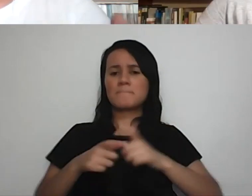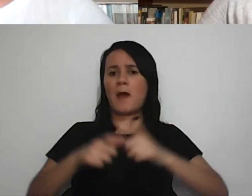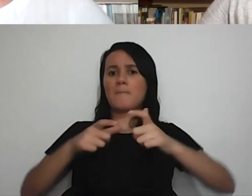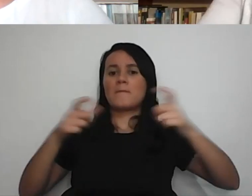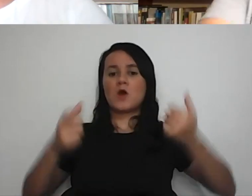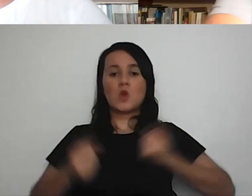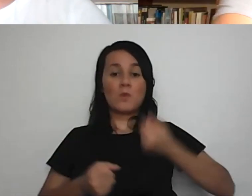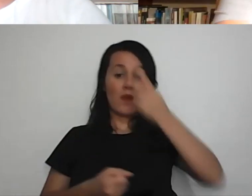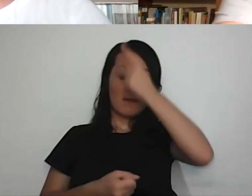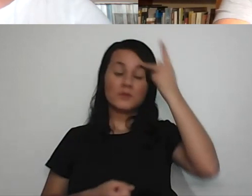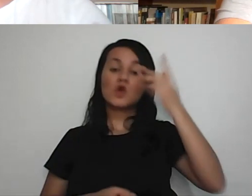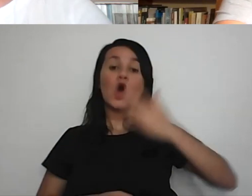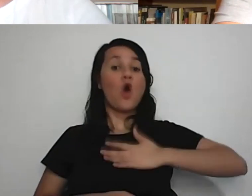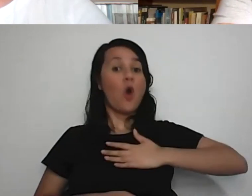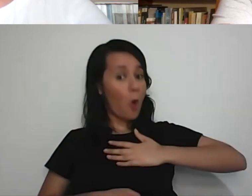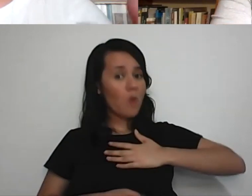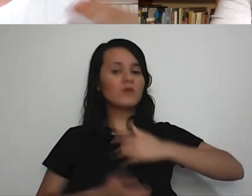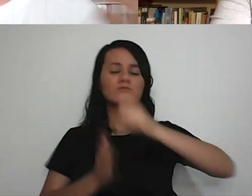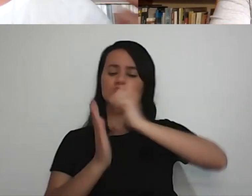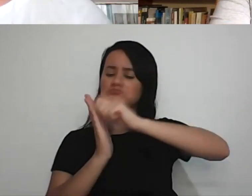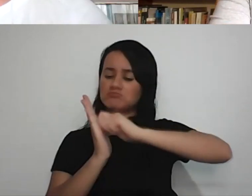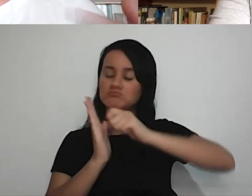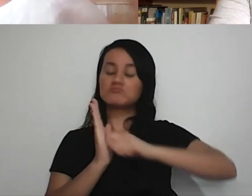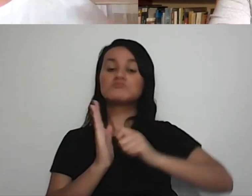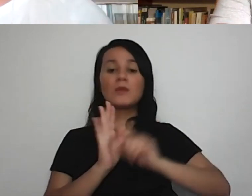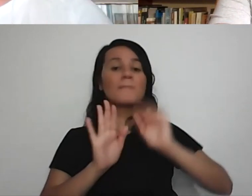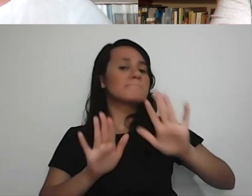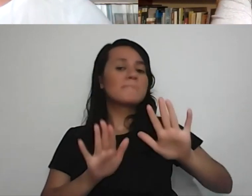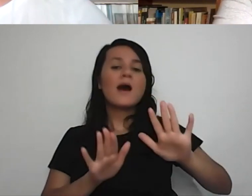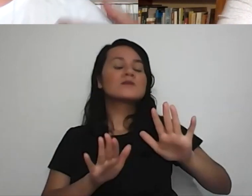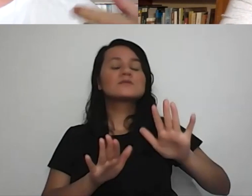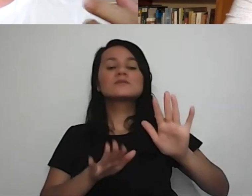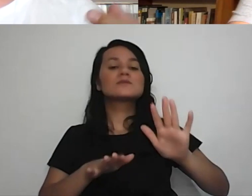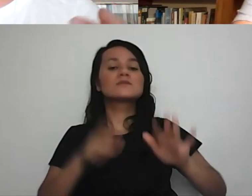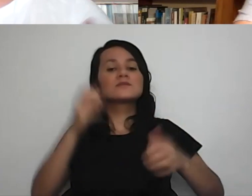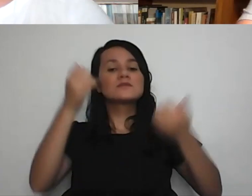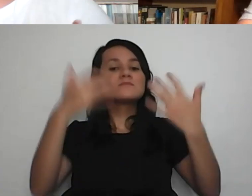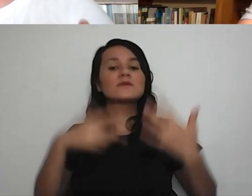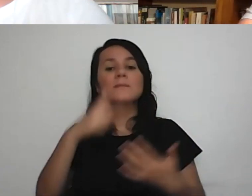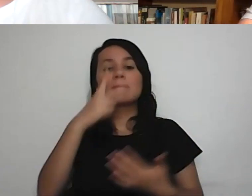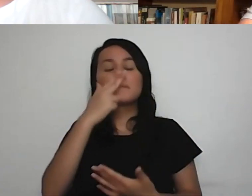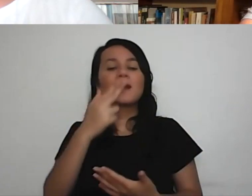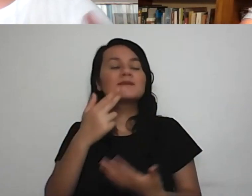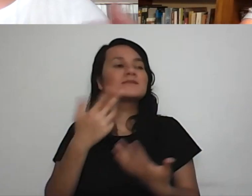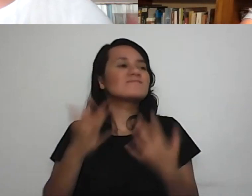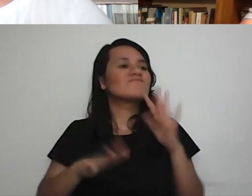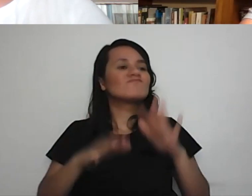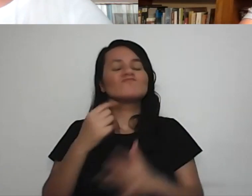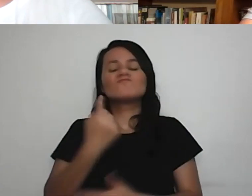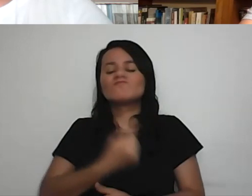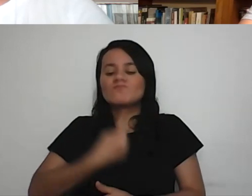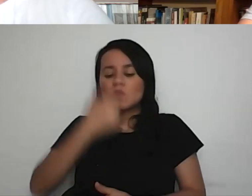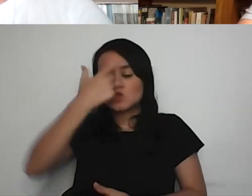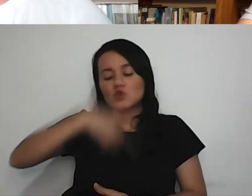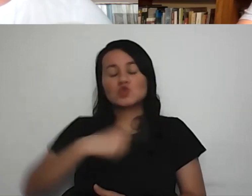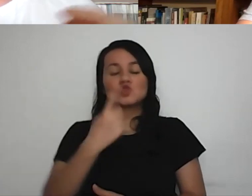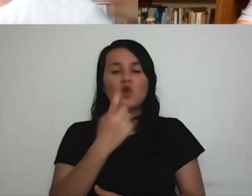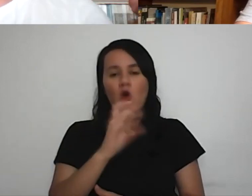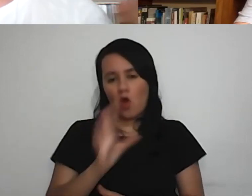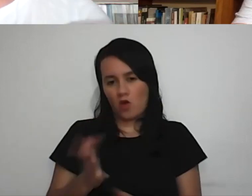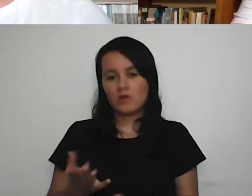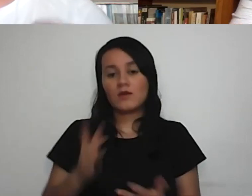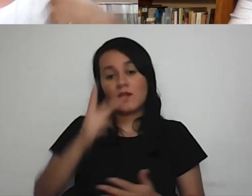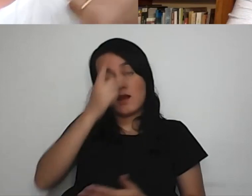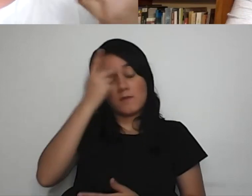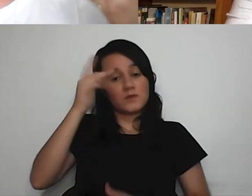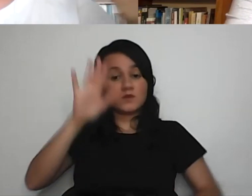pessoas gostam de escrever, mas é uma atividade, como costumeiramente a gente diz, é uma atividade muito solitária, individual, né? E que a pessoa,